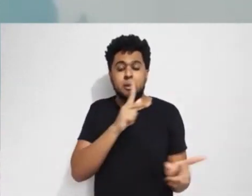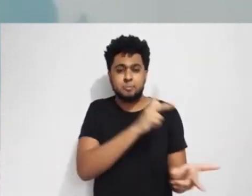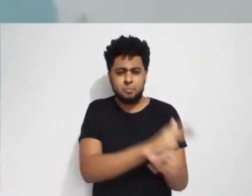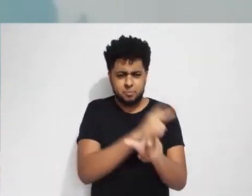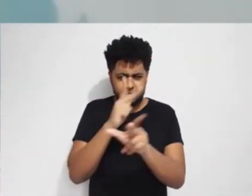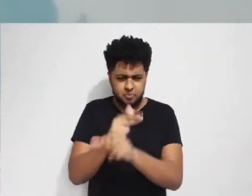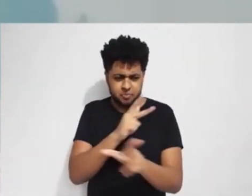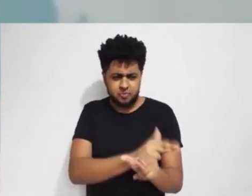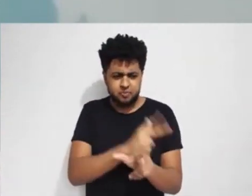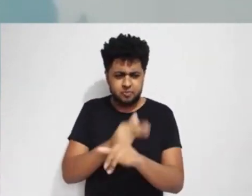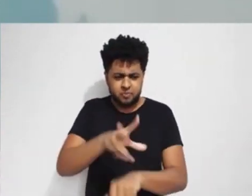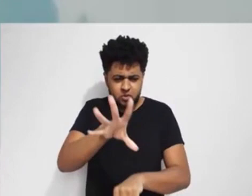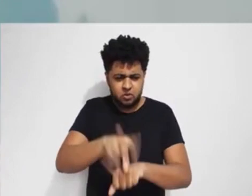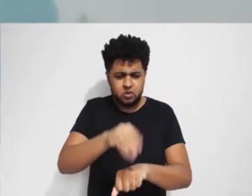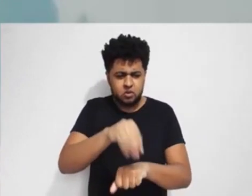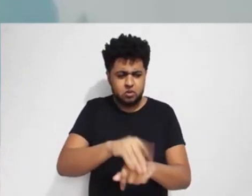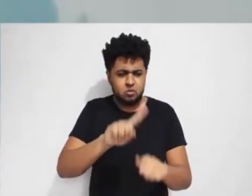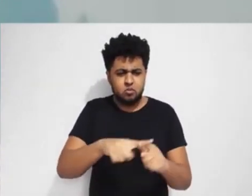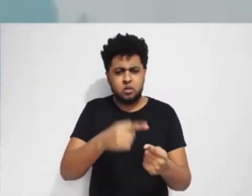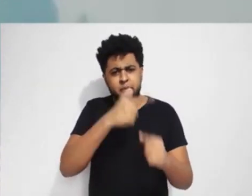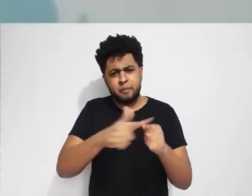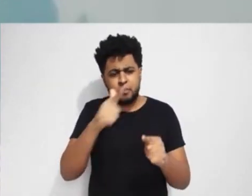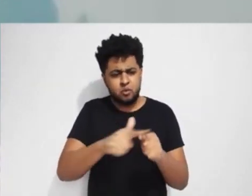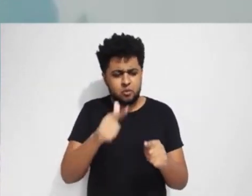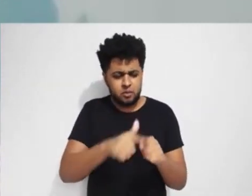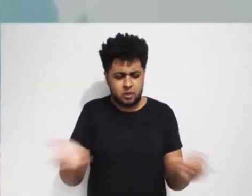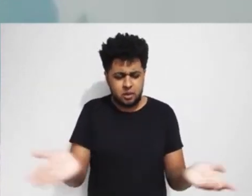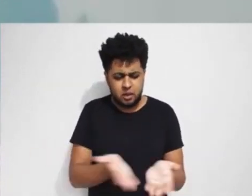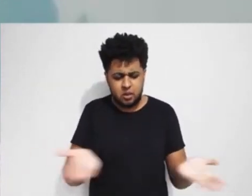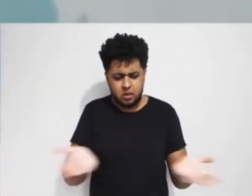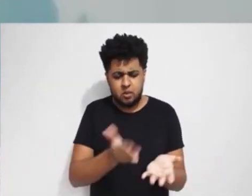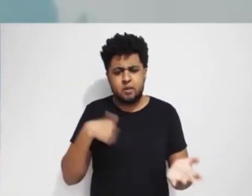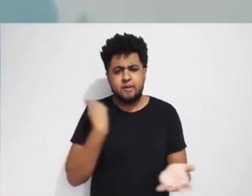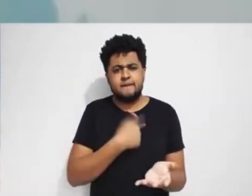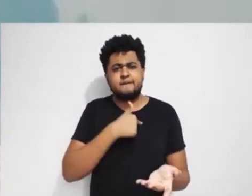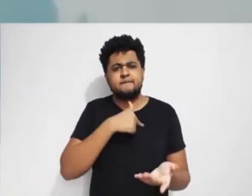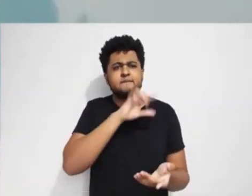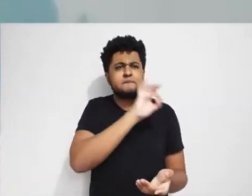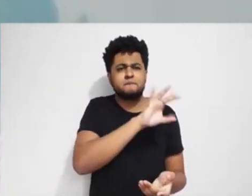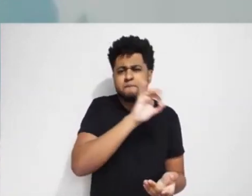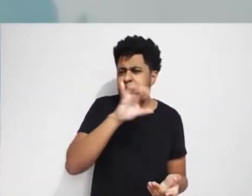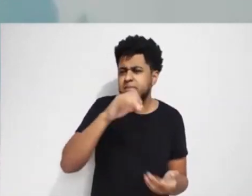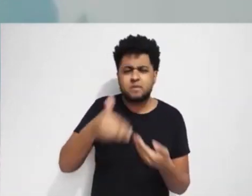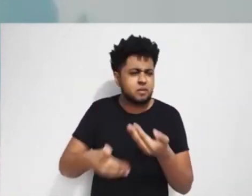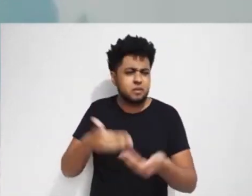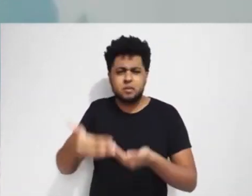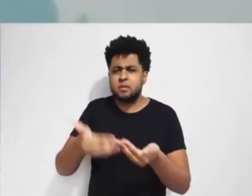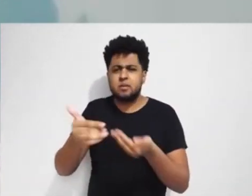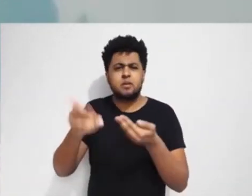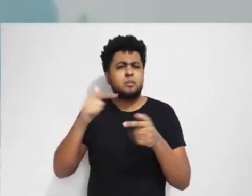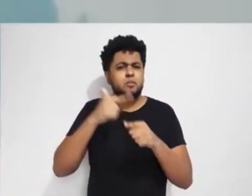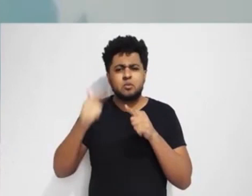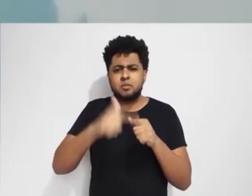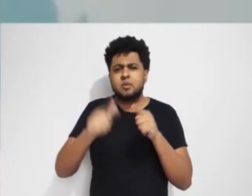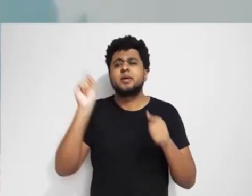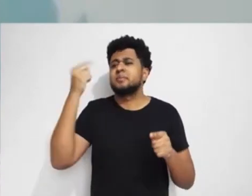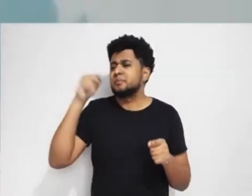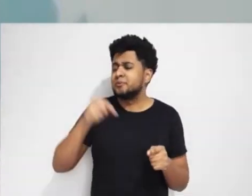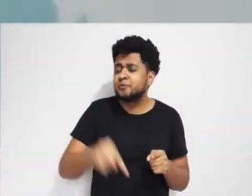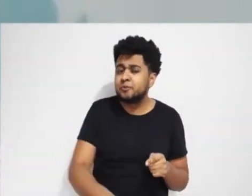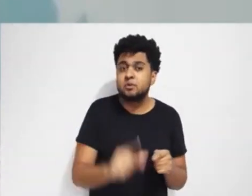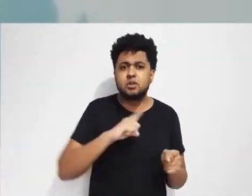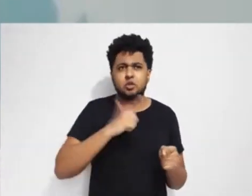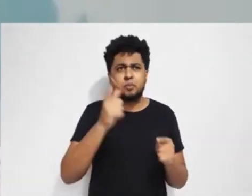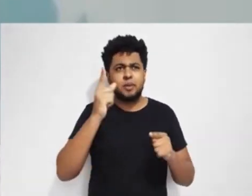conhecimento, porque os problemas, agora a gente está vendo cada vez mais o quanto os problemas são complexos. Existe até uma